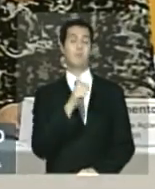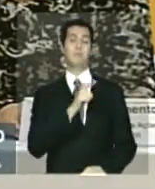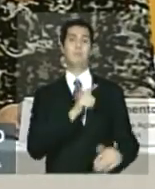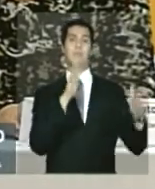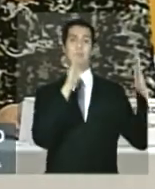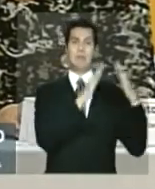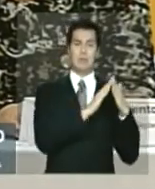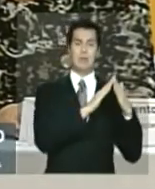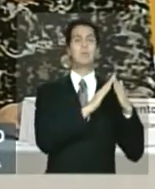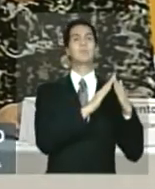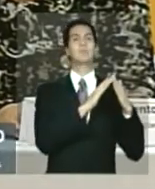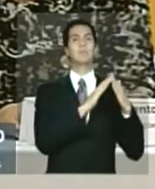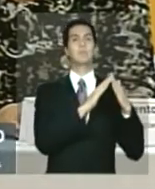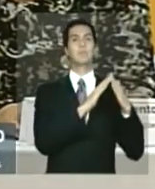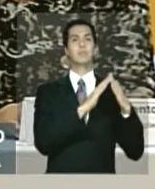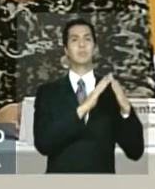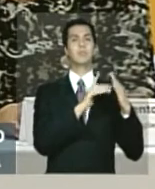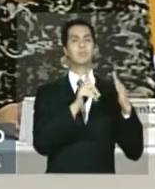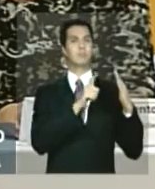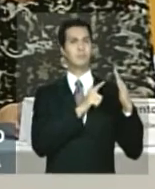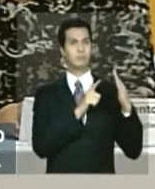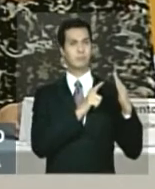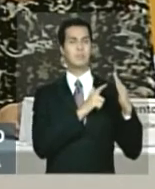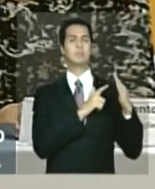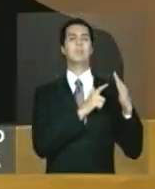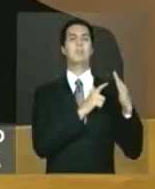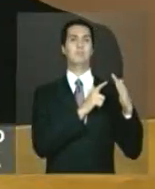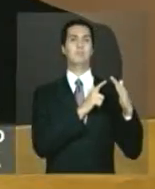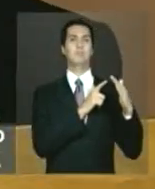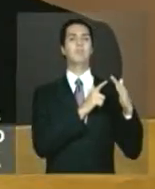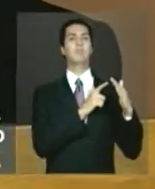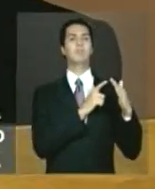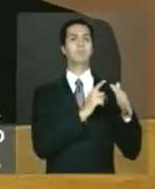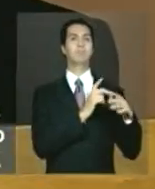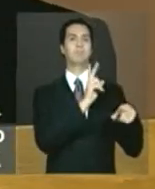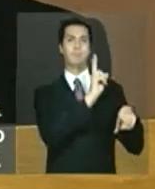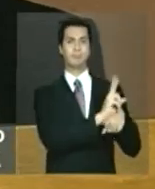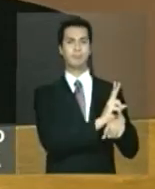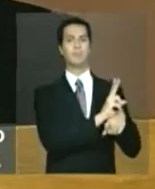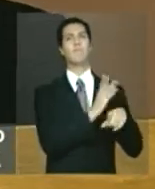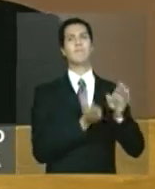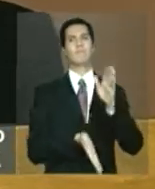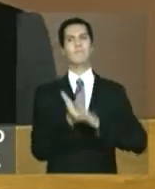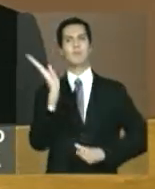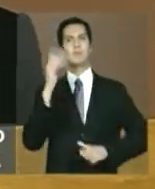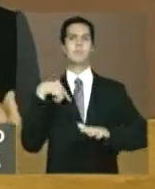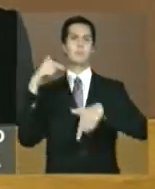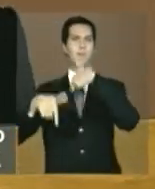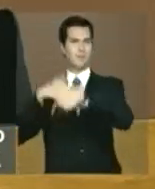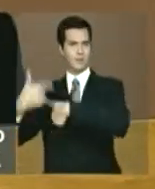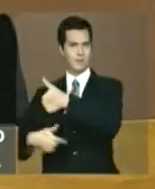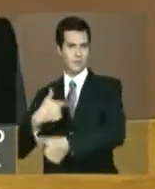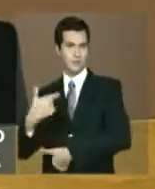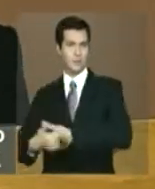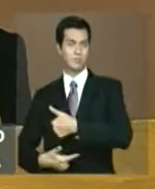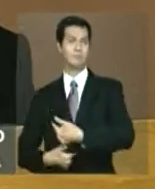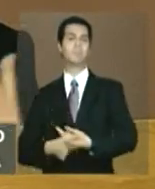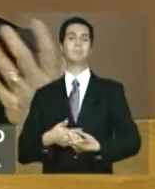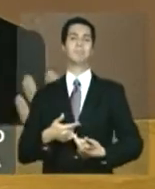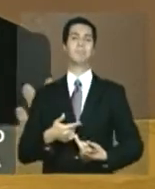levam pro trabalho a dupla jornada do trabalho que levam pro trabalho alguns